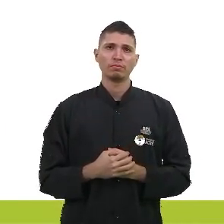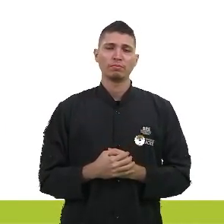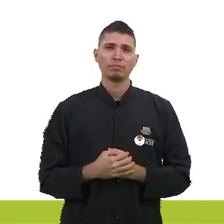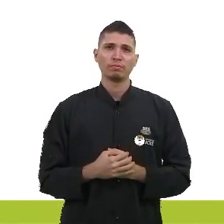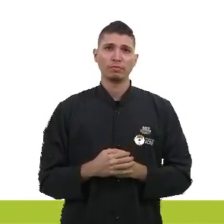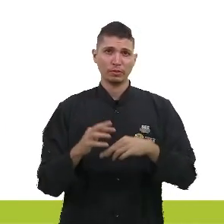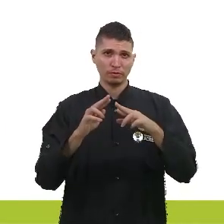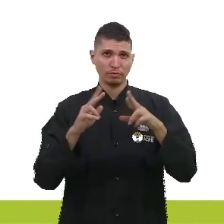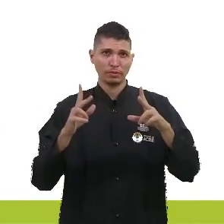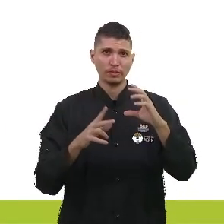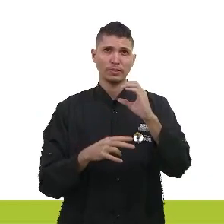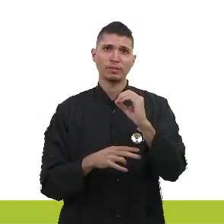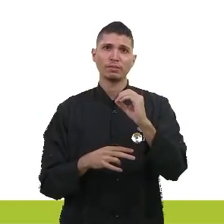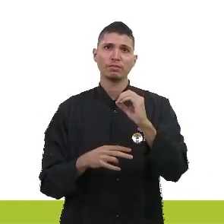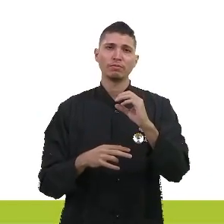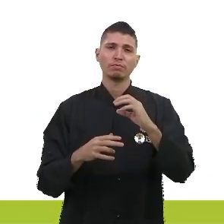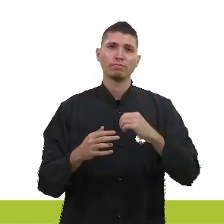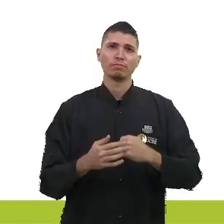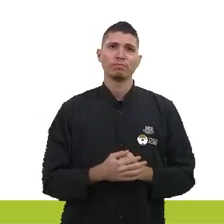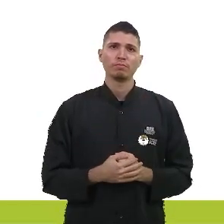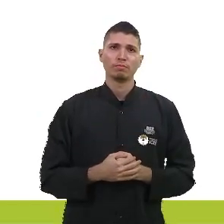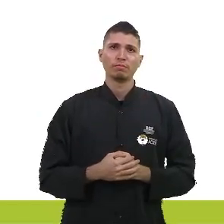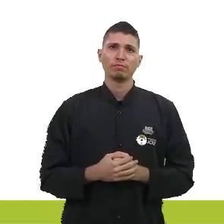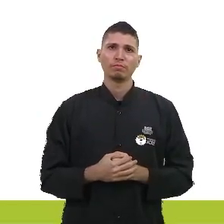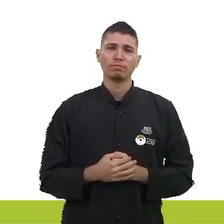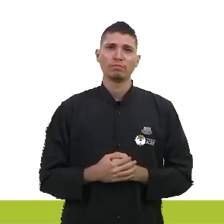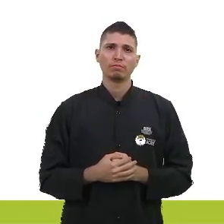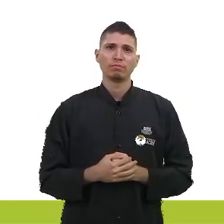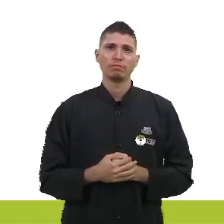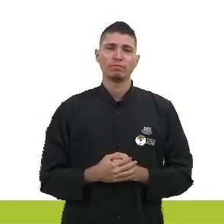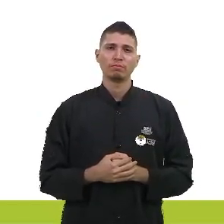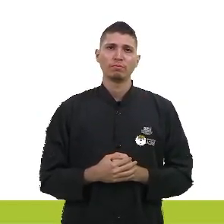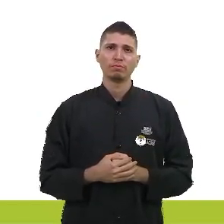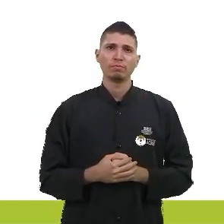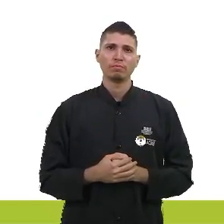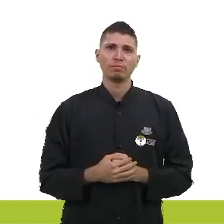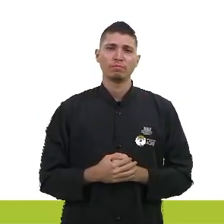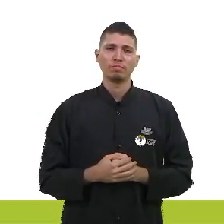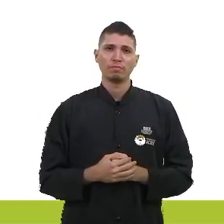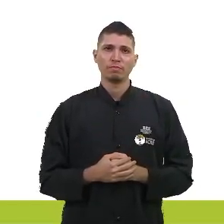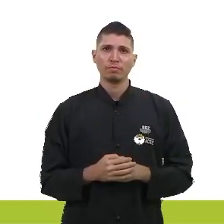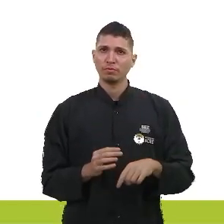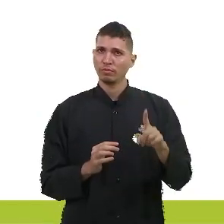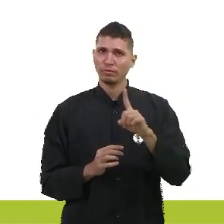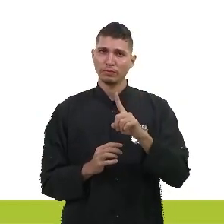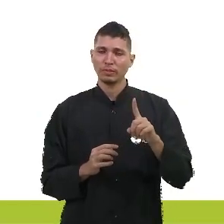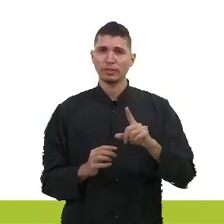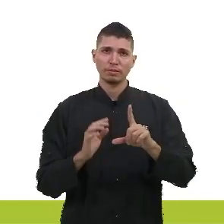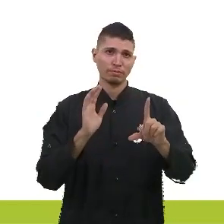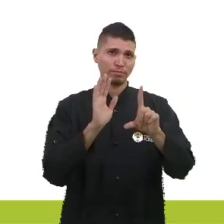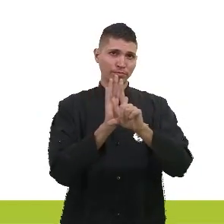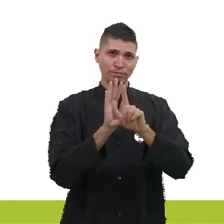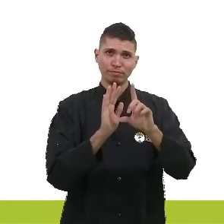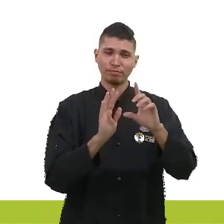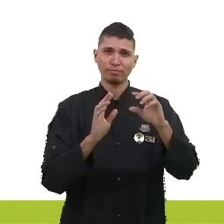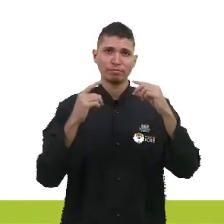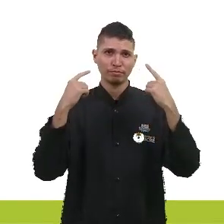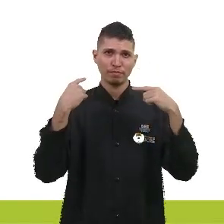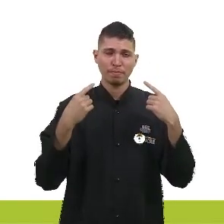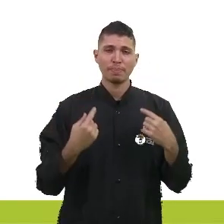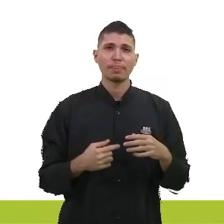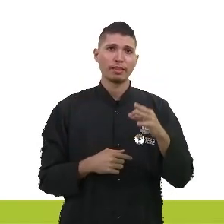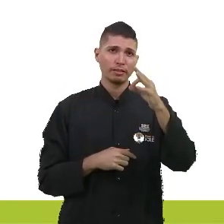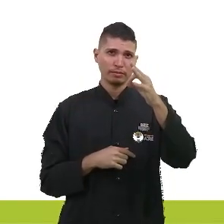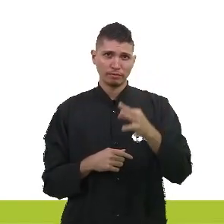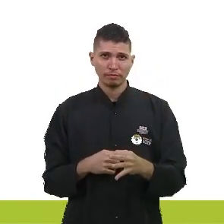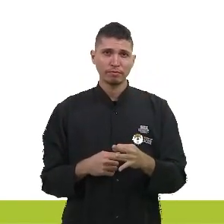zero. Ou seja, já não vai se aplicar aí a primeira lei de Newton. Descarta, né? Então, o correto nessa